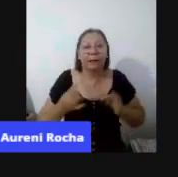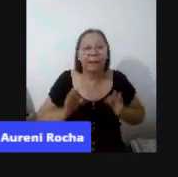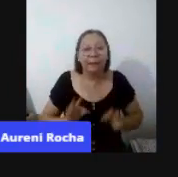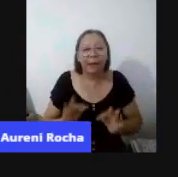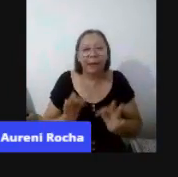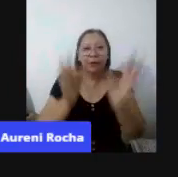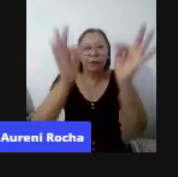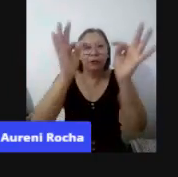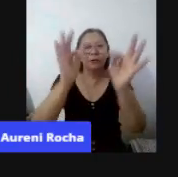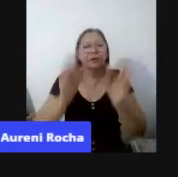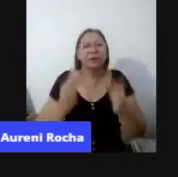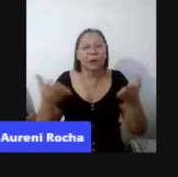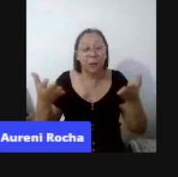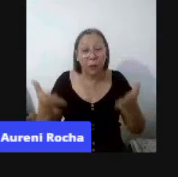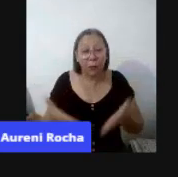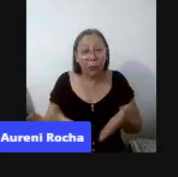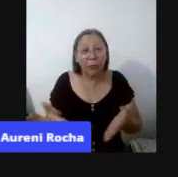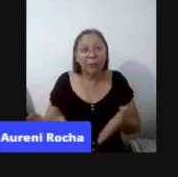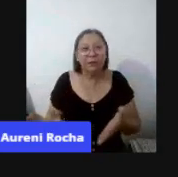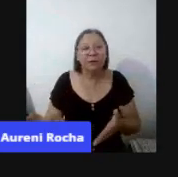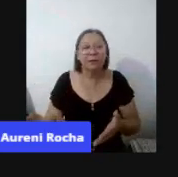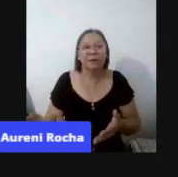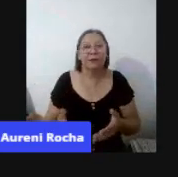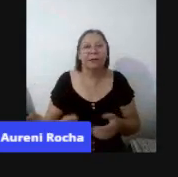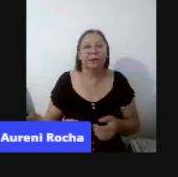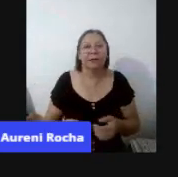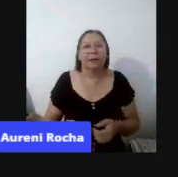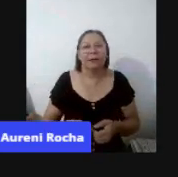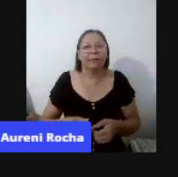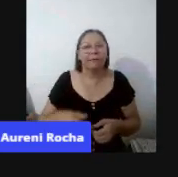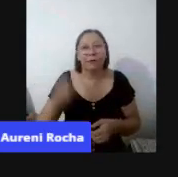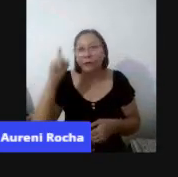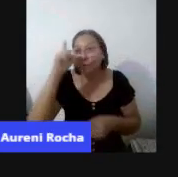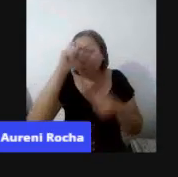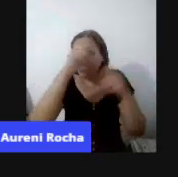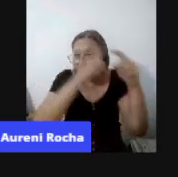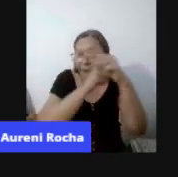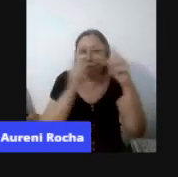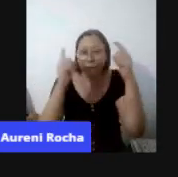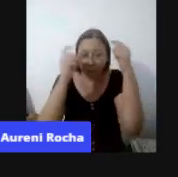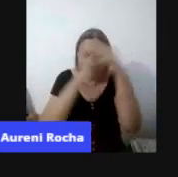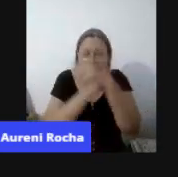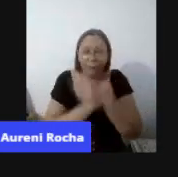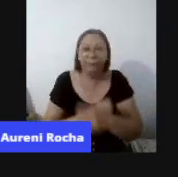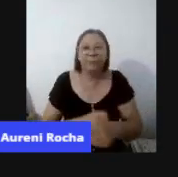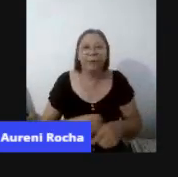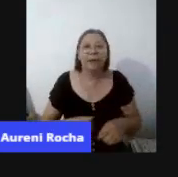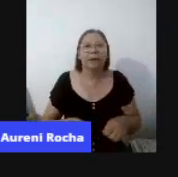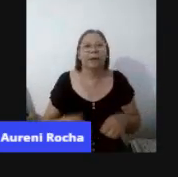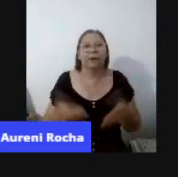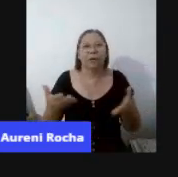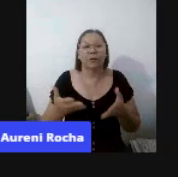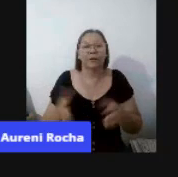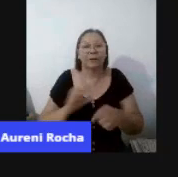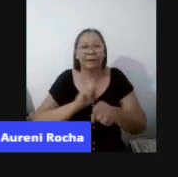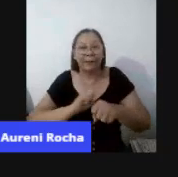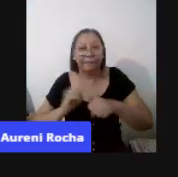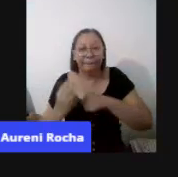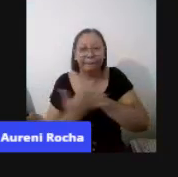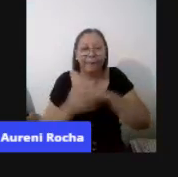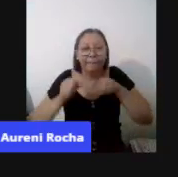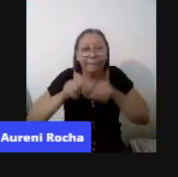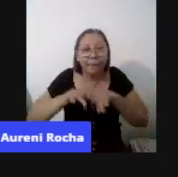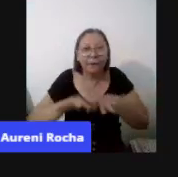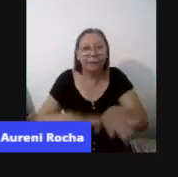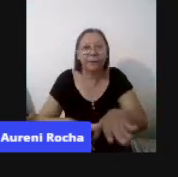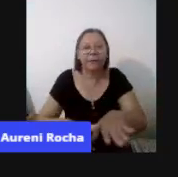né? E a pandemia veio trazer esse desafio muito maior, porque ele se tornou necessário à nossa prática.